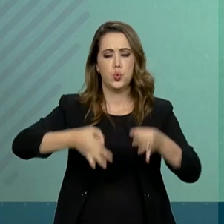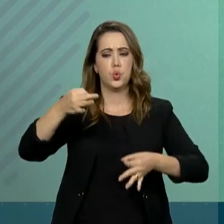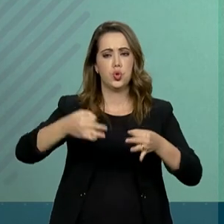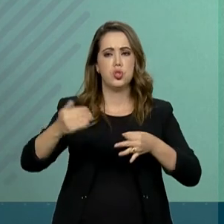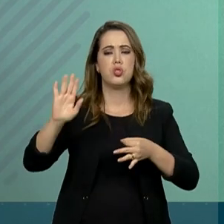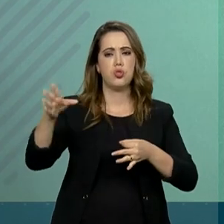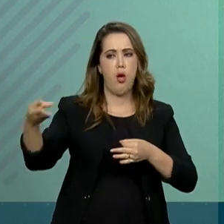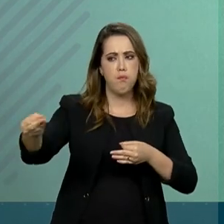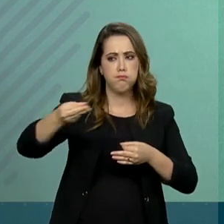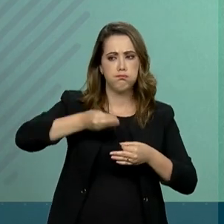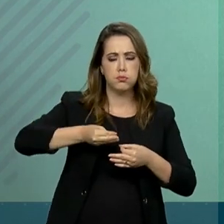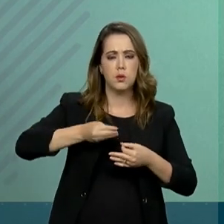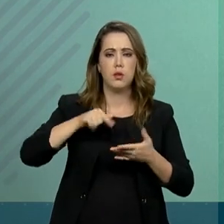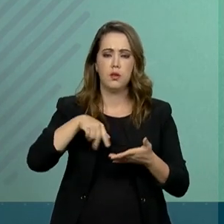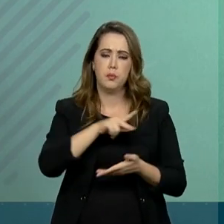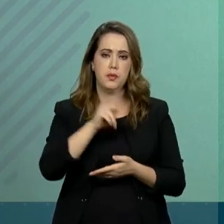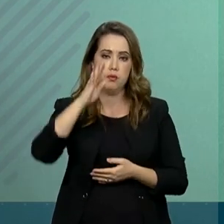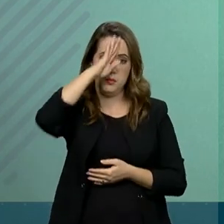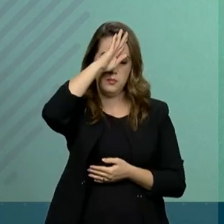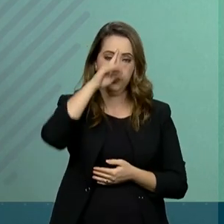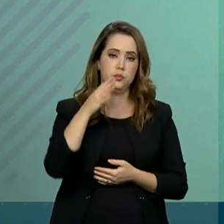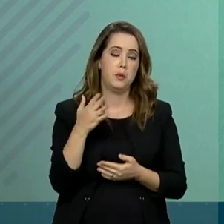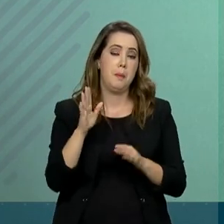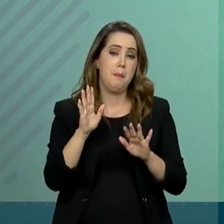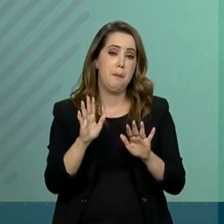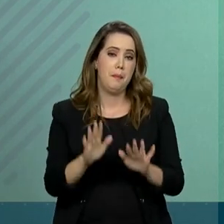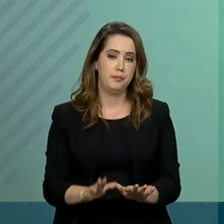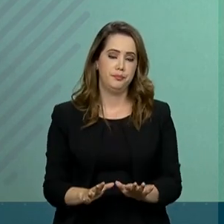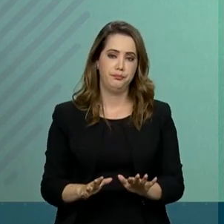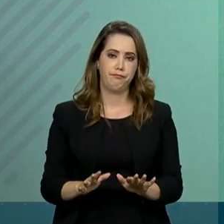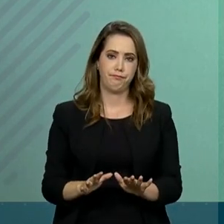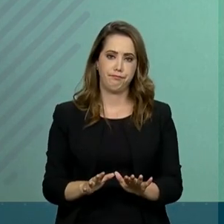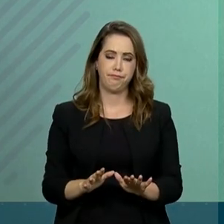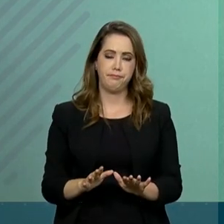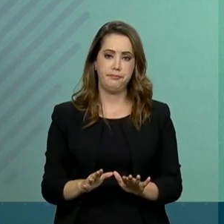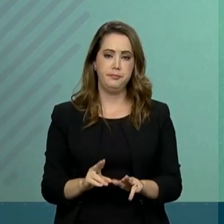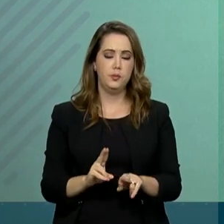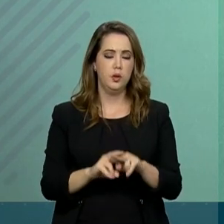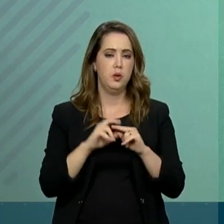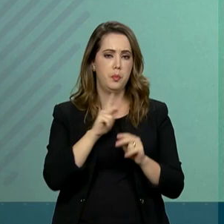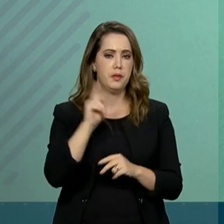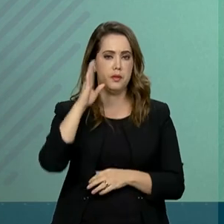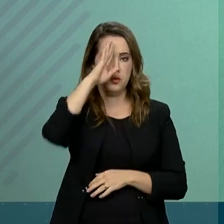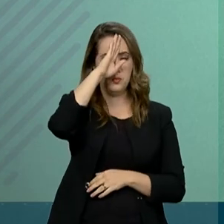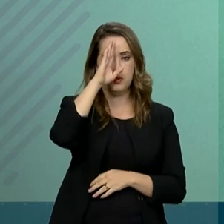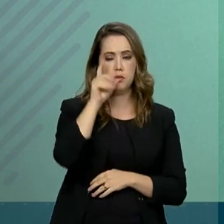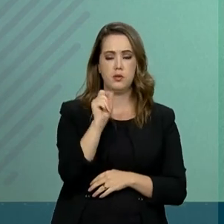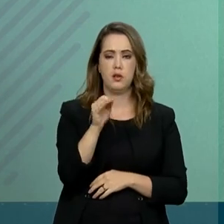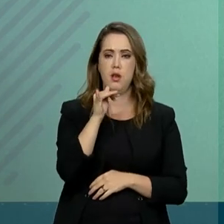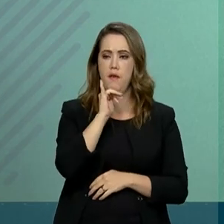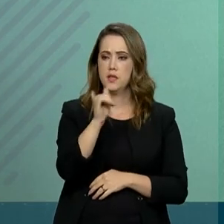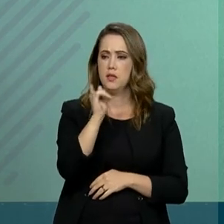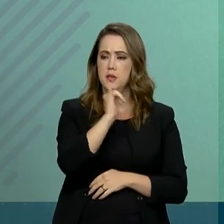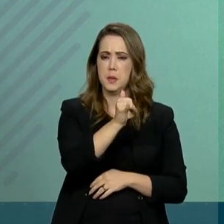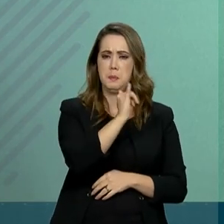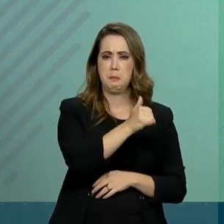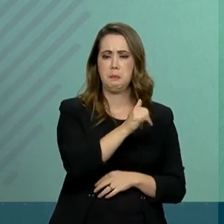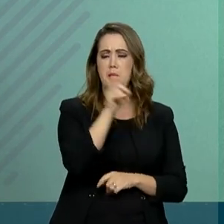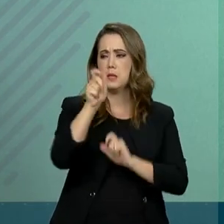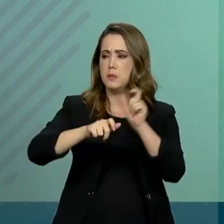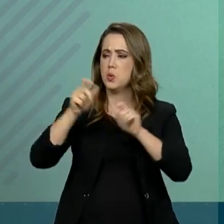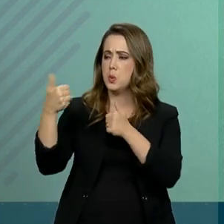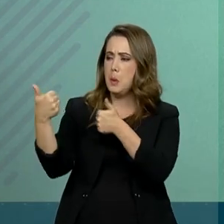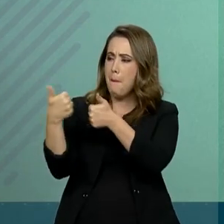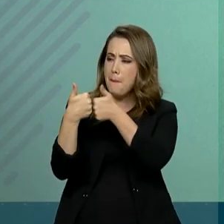chegado ao conhecimento do presidente não obstante pelo que o presidente vem comunicando aquelas pessoas que estão mais